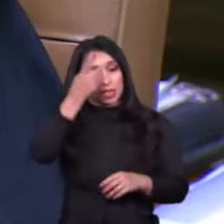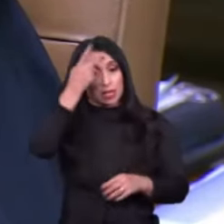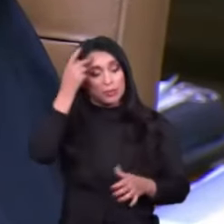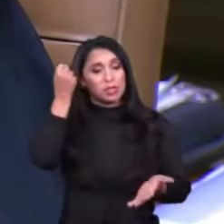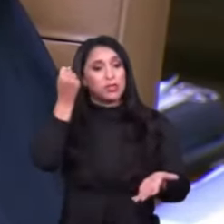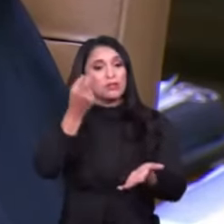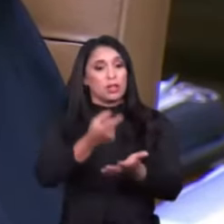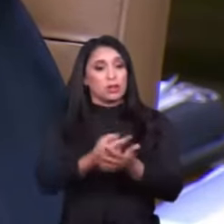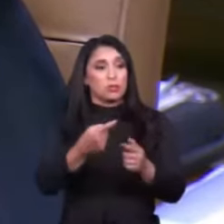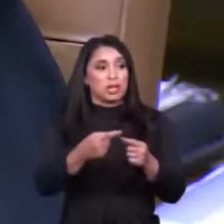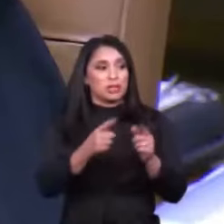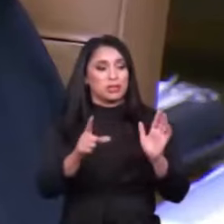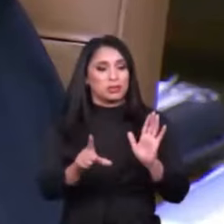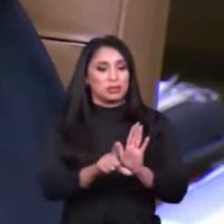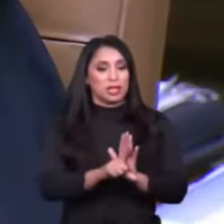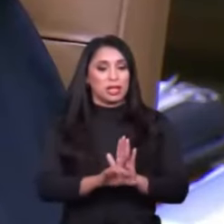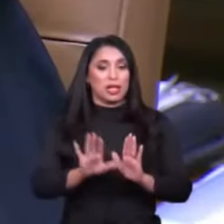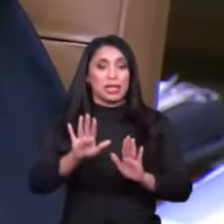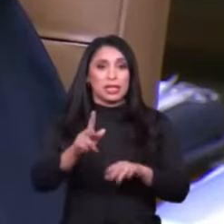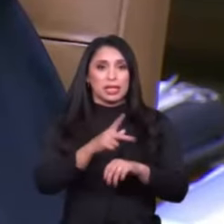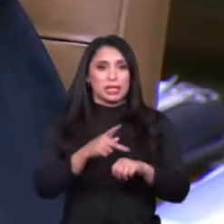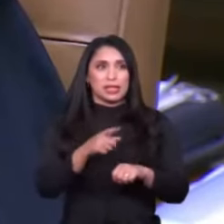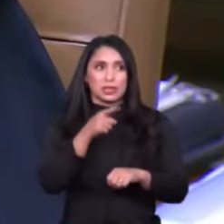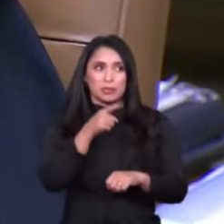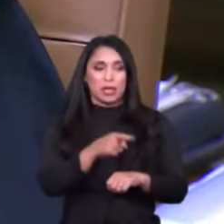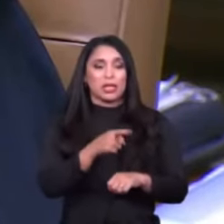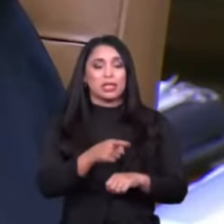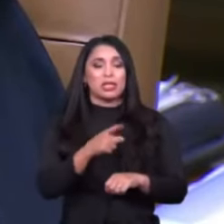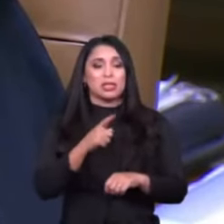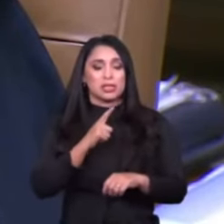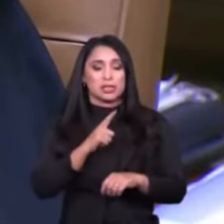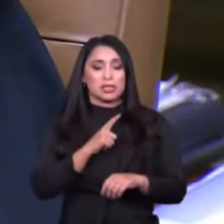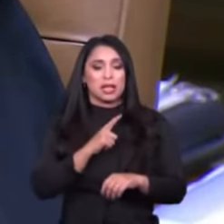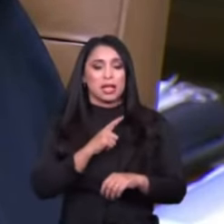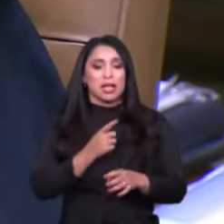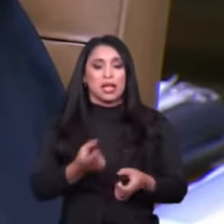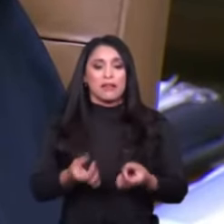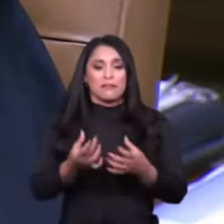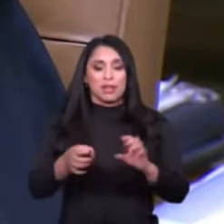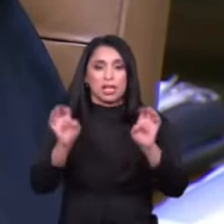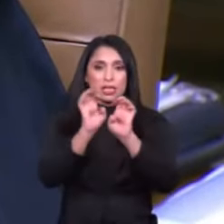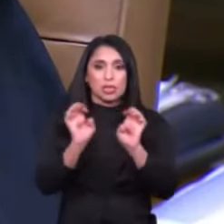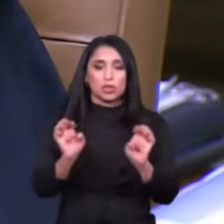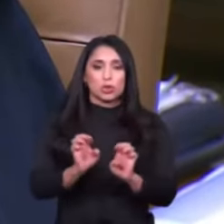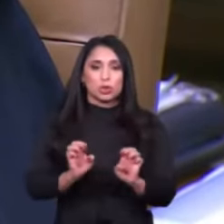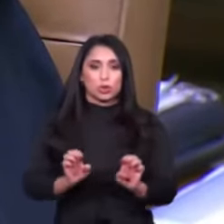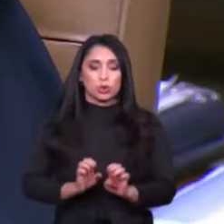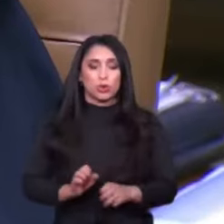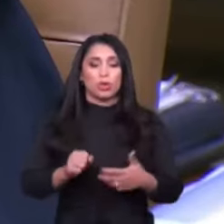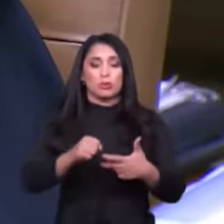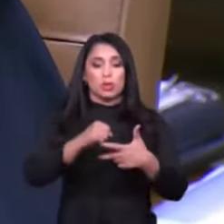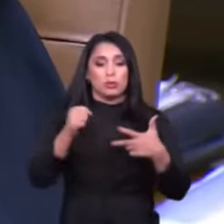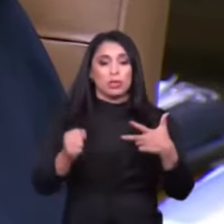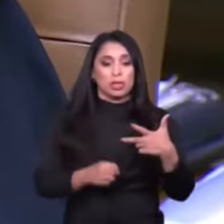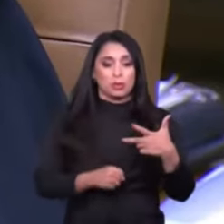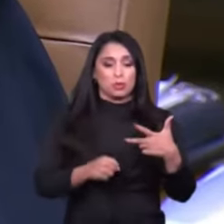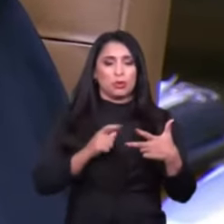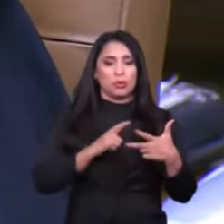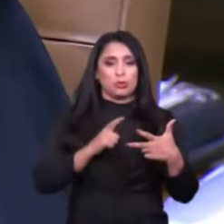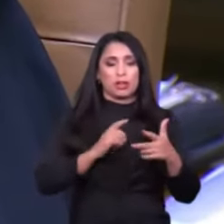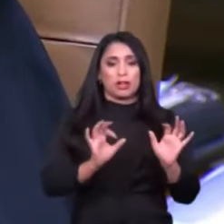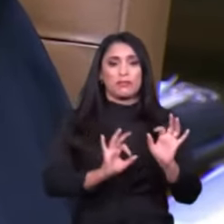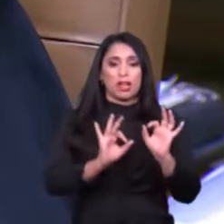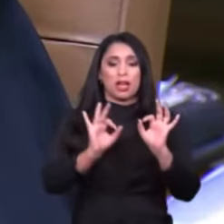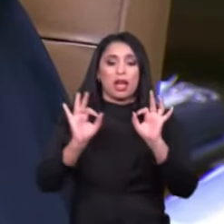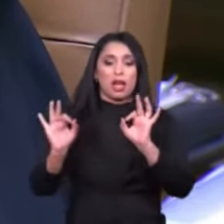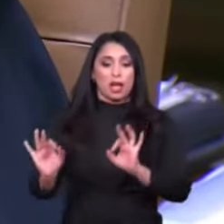produto lícito. Em tais países, podem ser criadas cadeias de comércio e estruturas organizacionais pelo poder público para acompanhar todo o